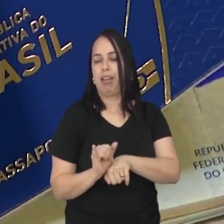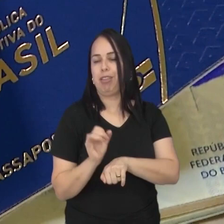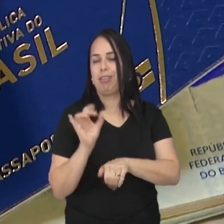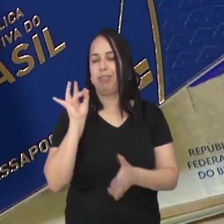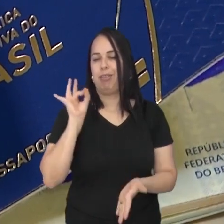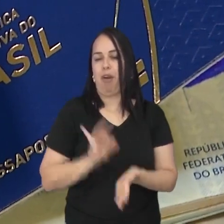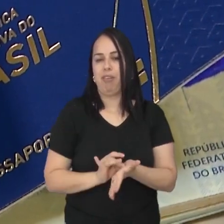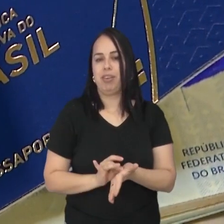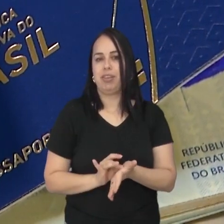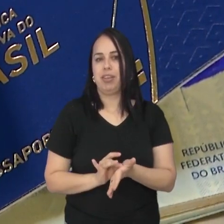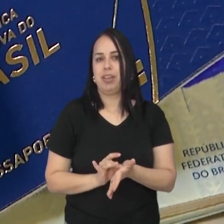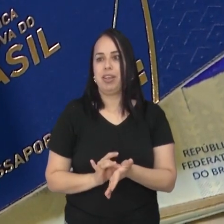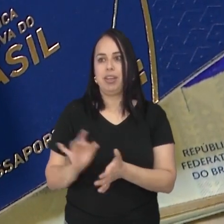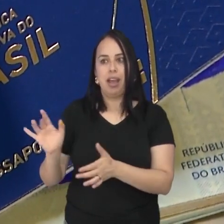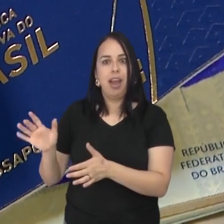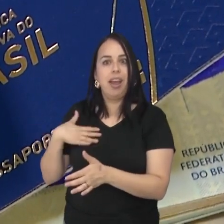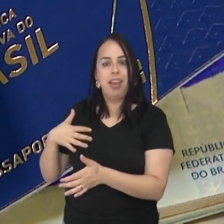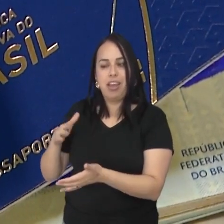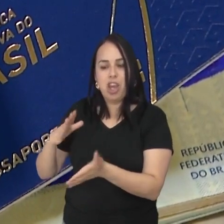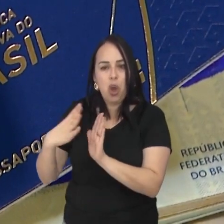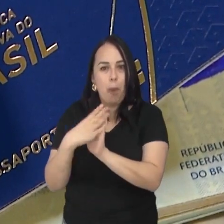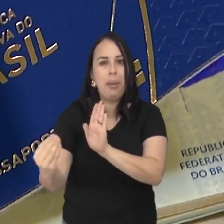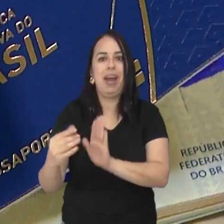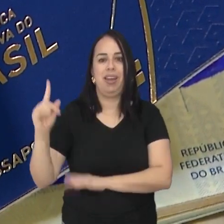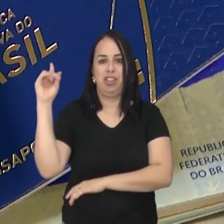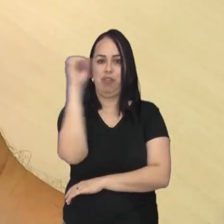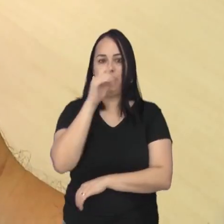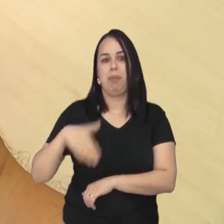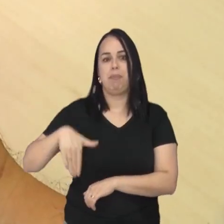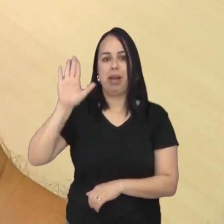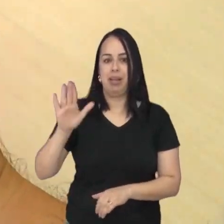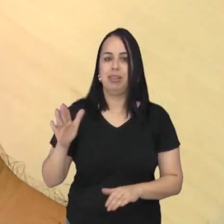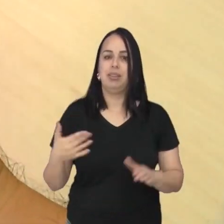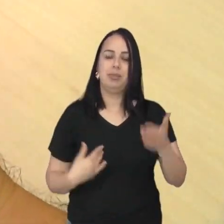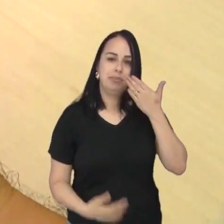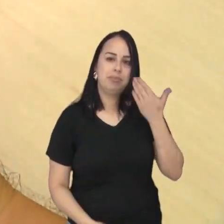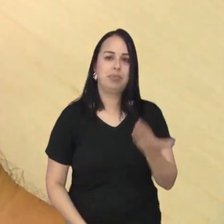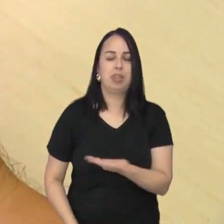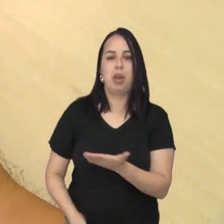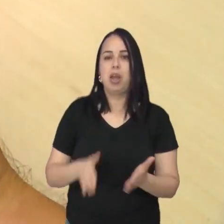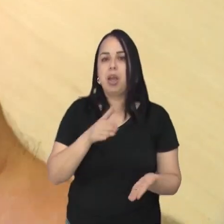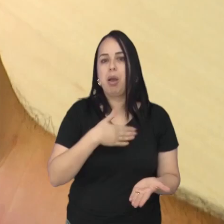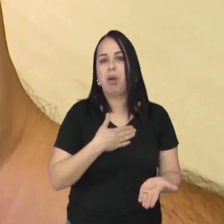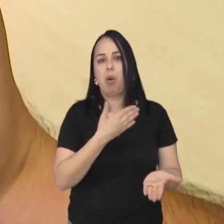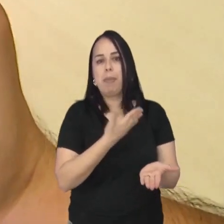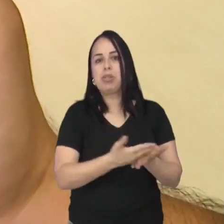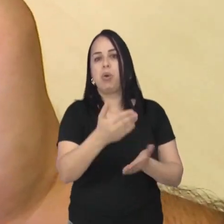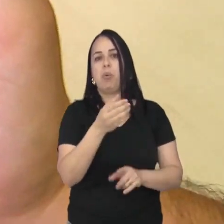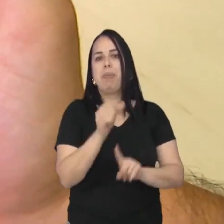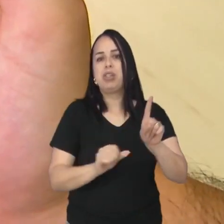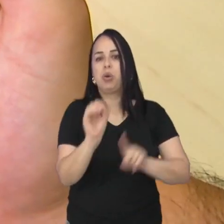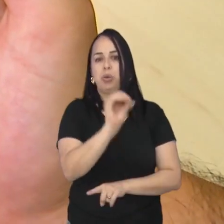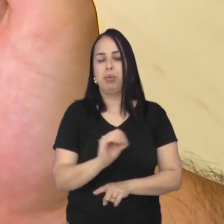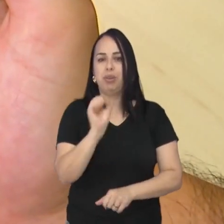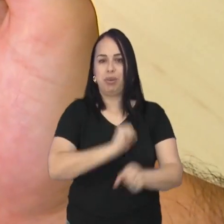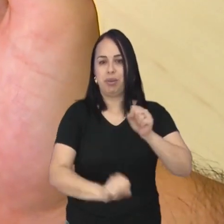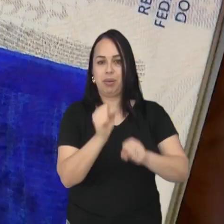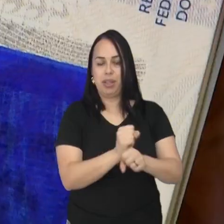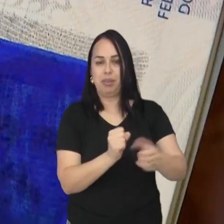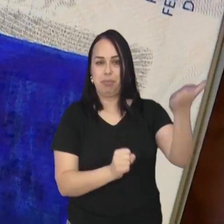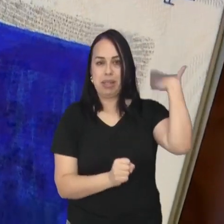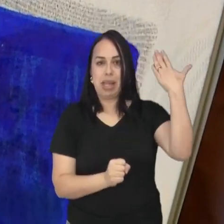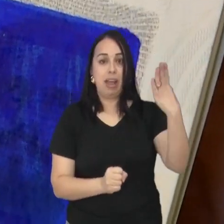recursos de autenticidade e dificulta a falsificação. A emissão da nova versão do passaporte começou em outubro do ano